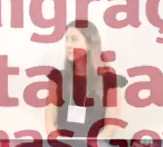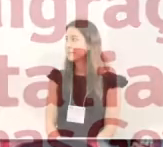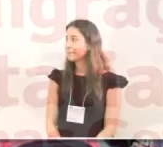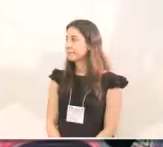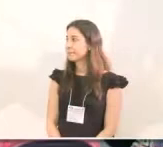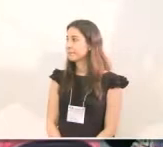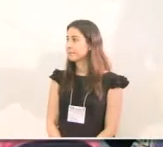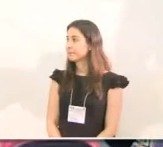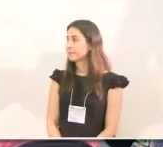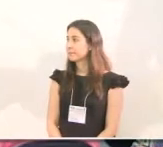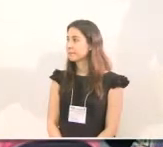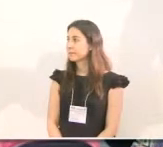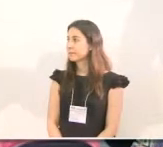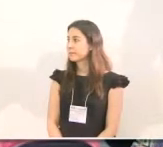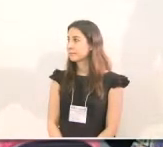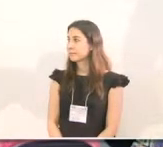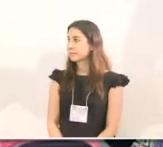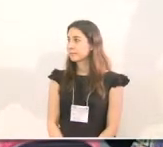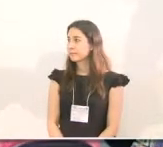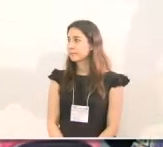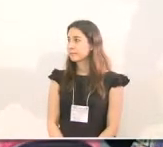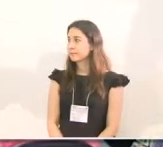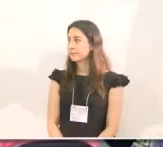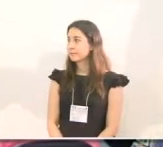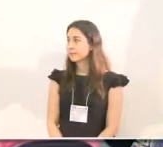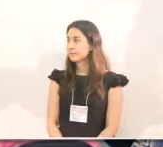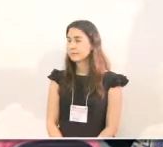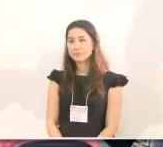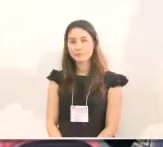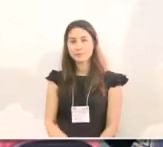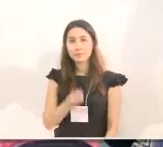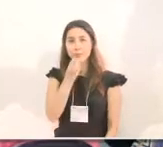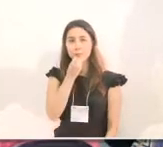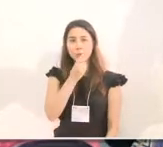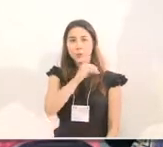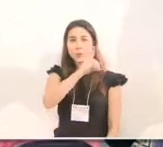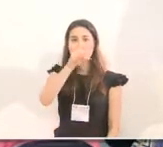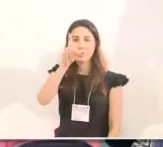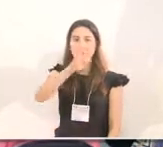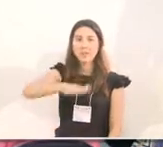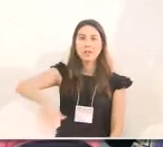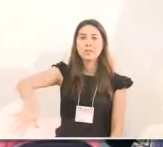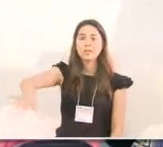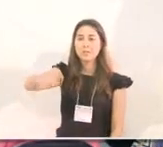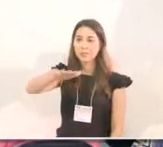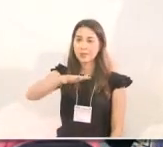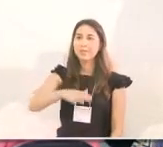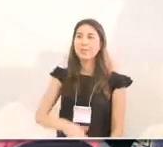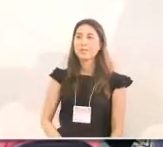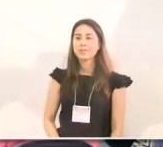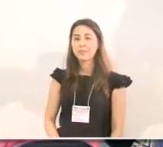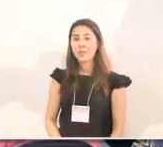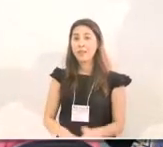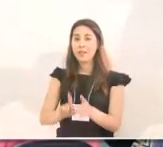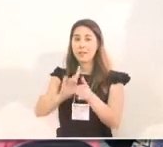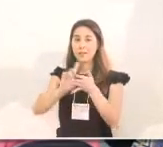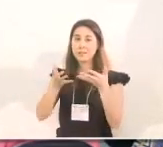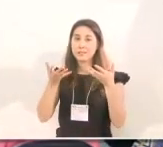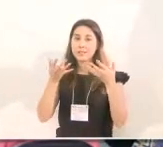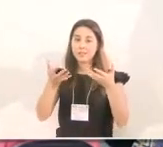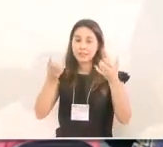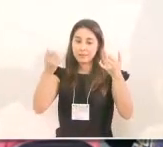santo aqui você aqui bom dia um pouco da alegria do prazer